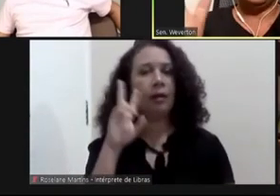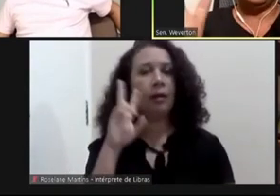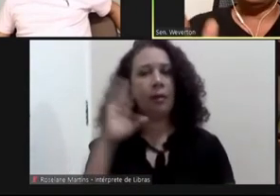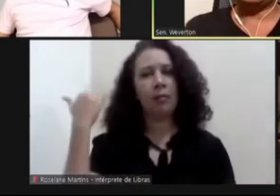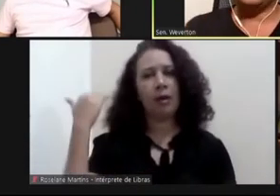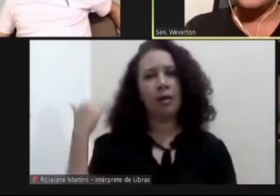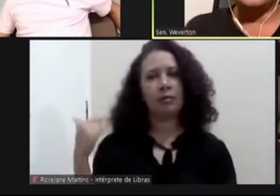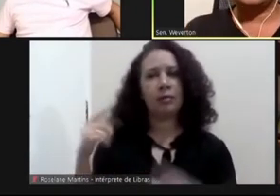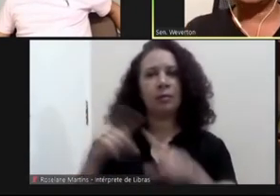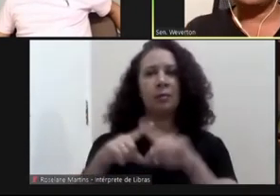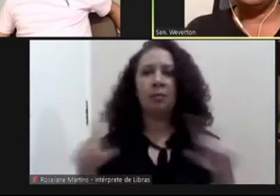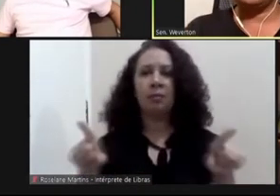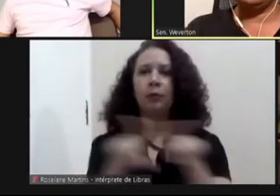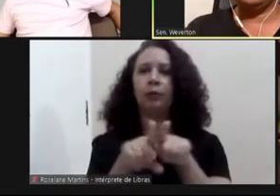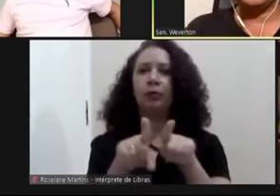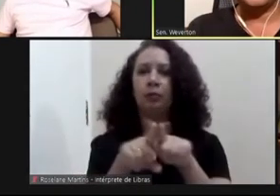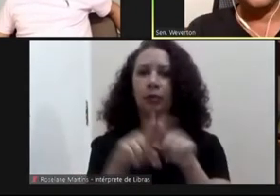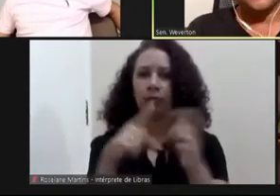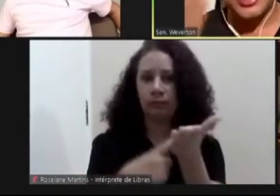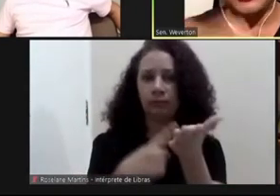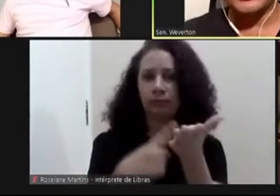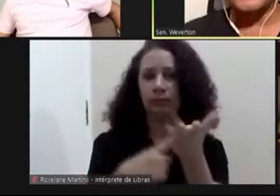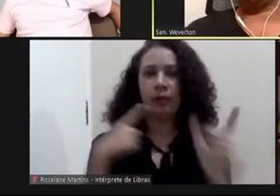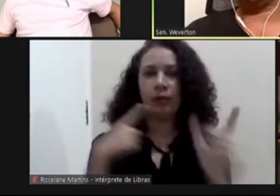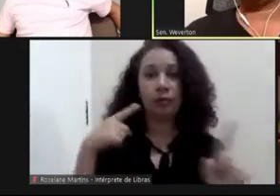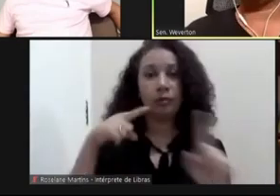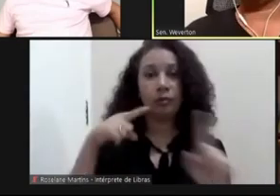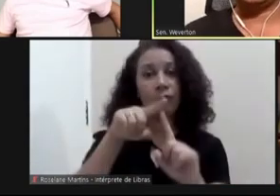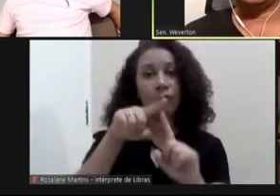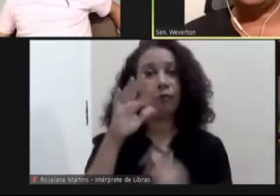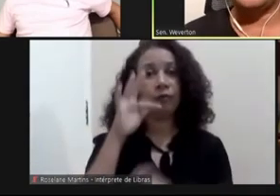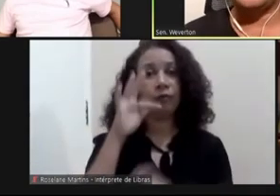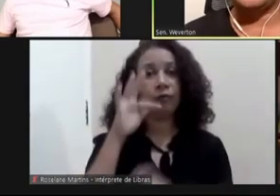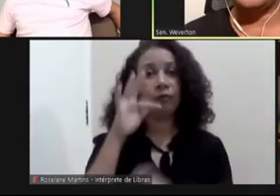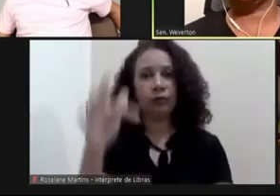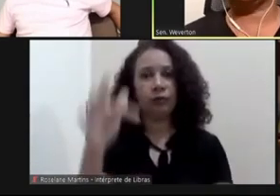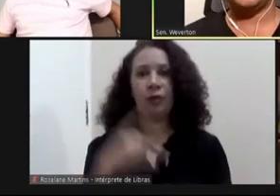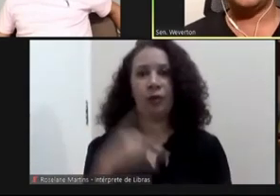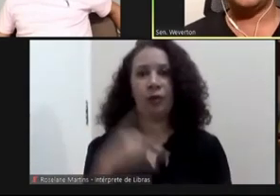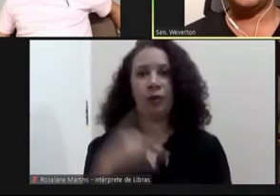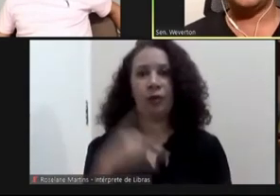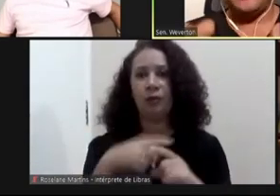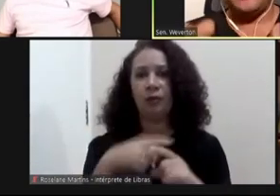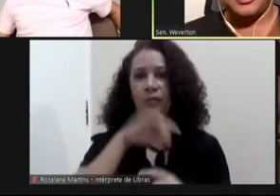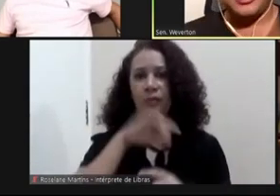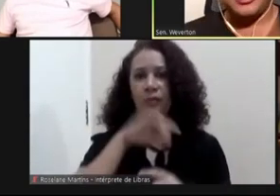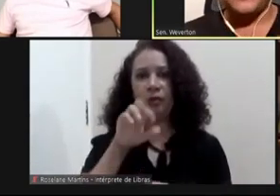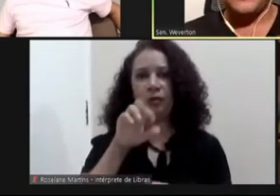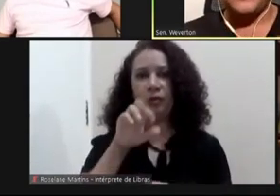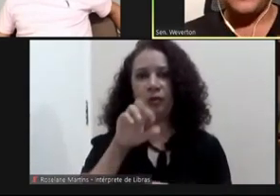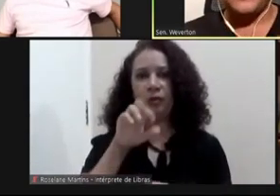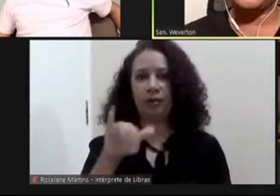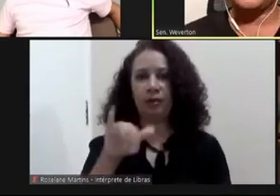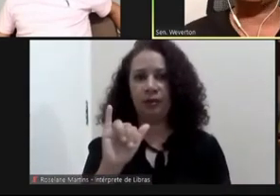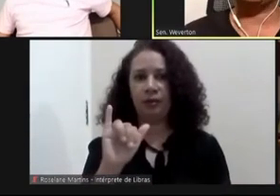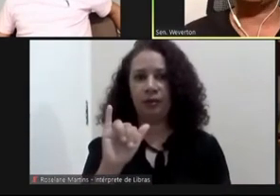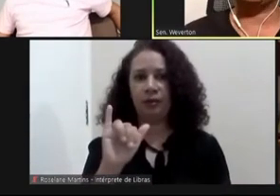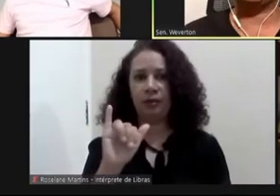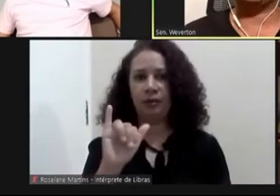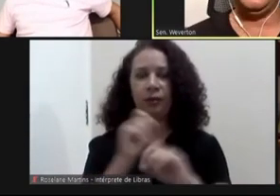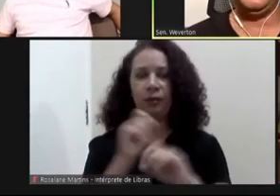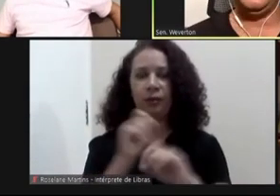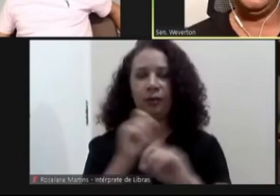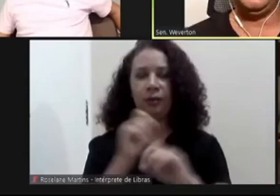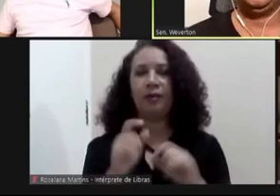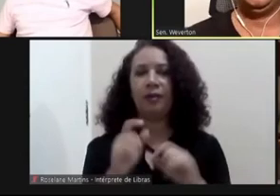também pactuar aí desafios para o futuro. O Gerri conta mais história para o passado junto com o Zé Inácio, e eu vou ficar ali com o Caio contando mais coisa para o